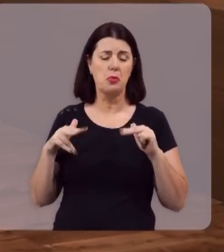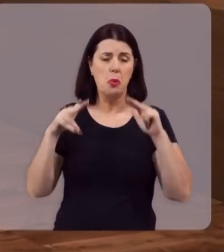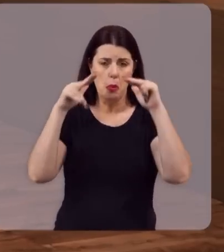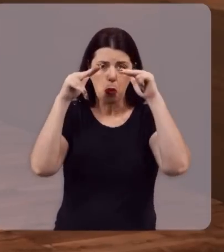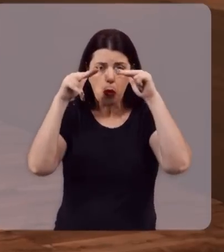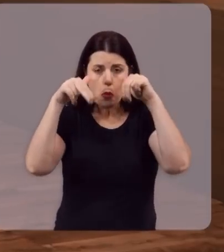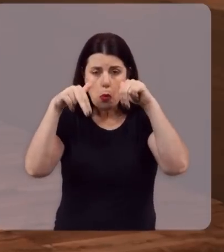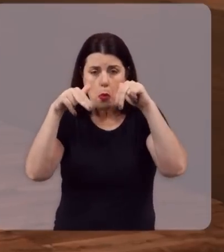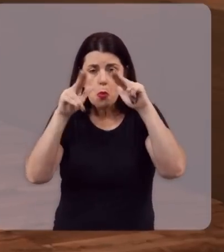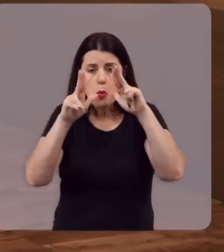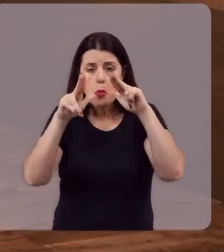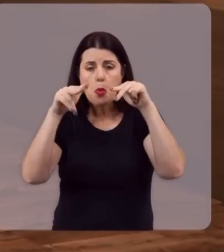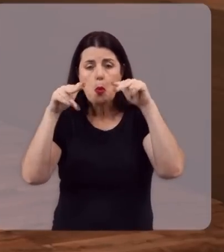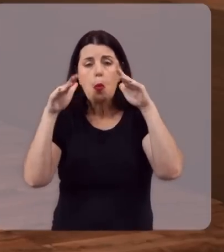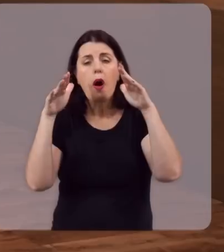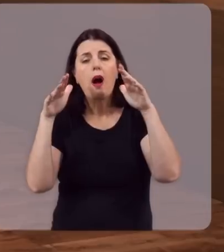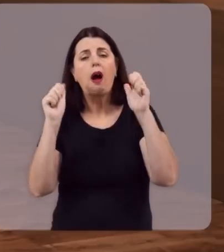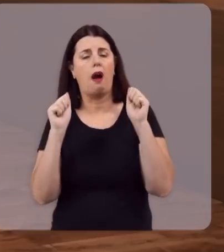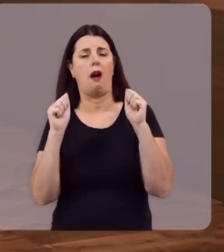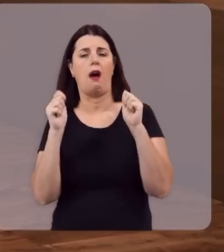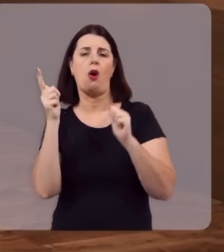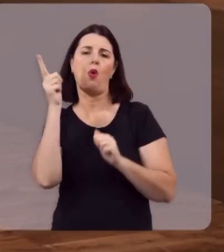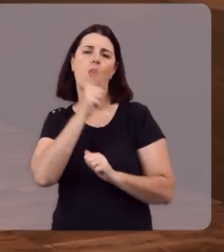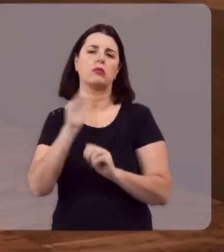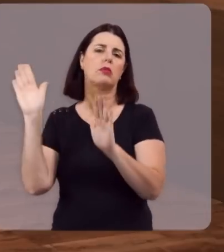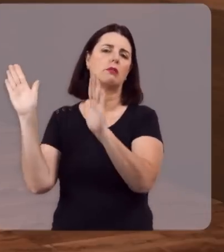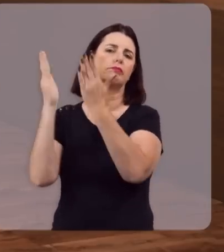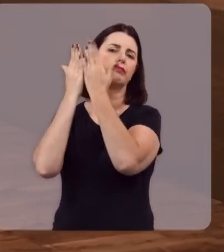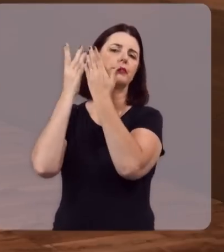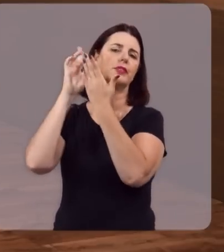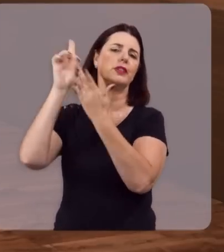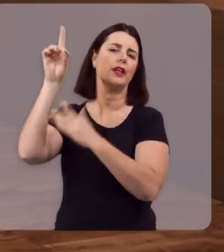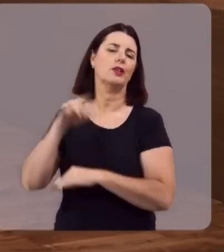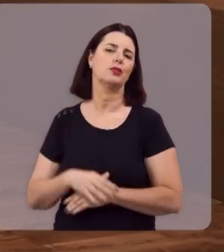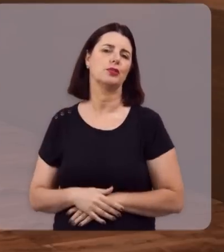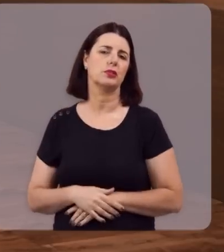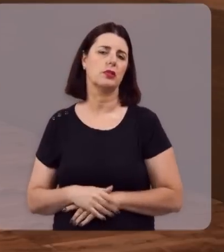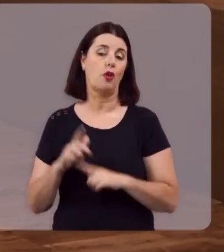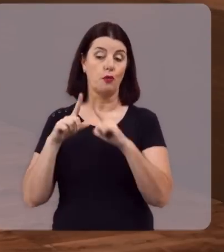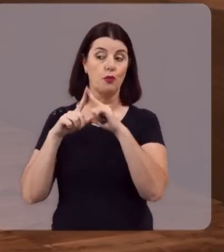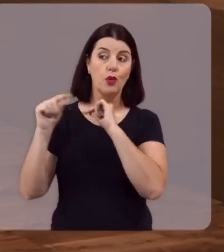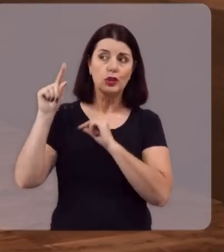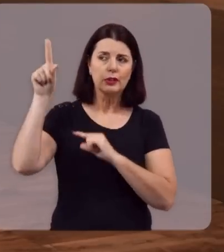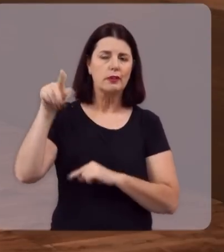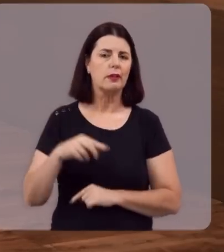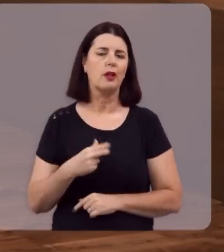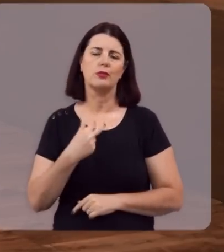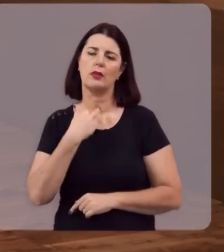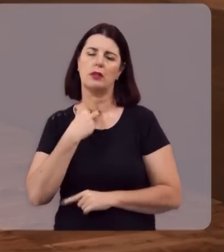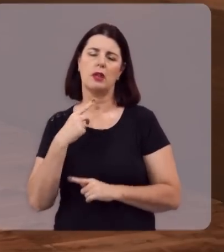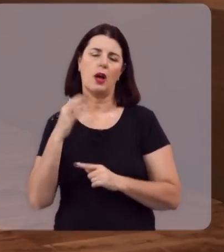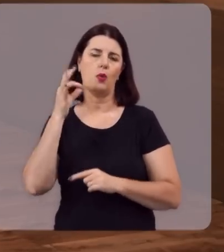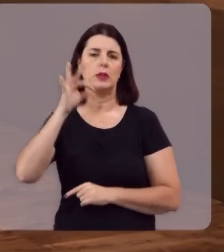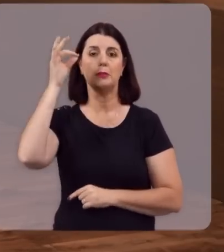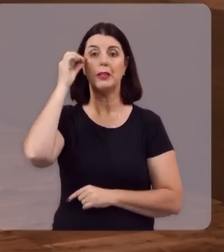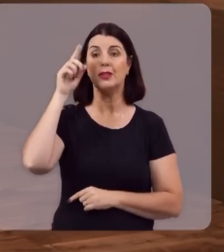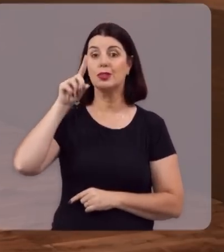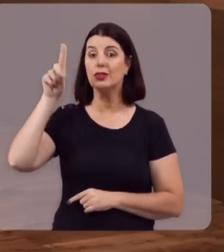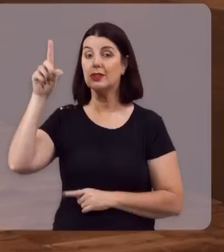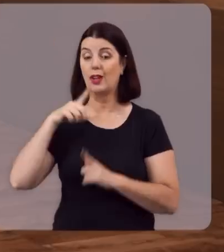consegue se esconder de Deus você não pode se ausentar do seu espírito